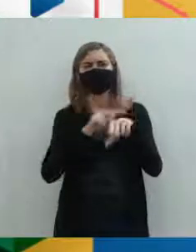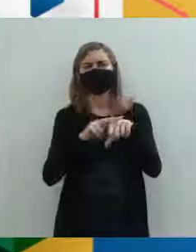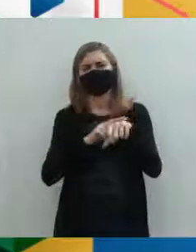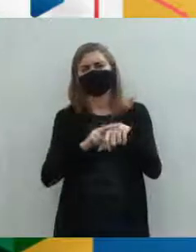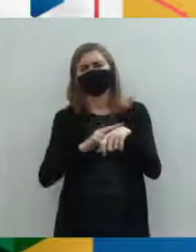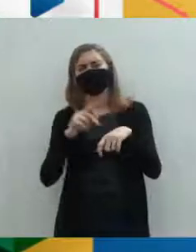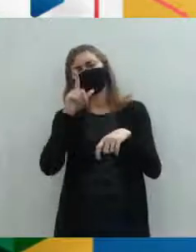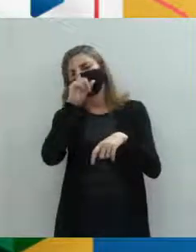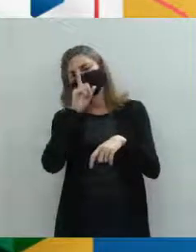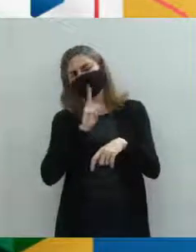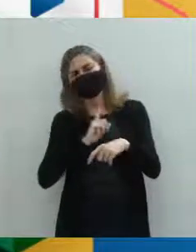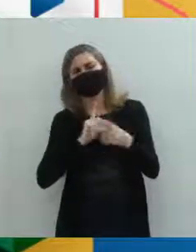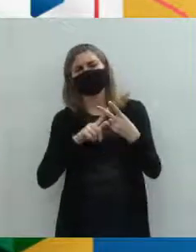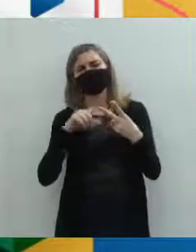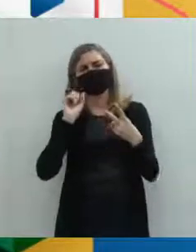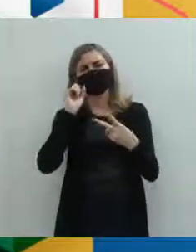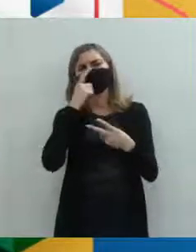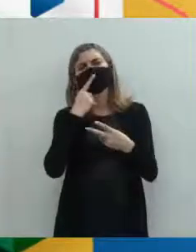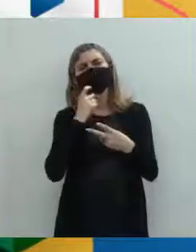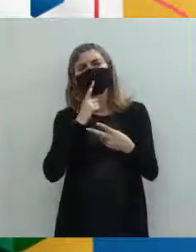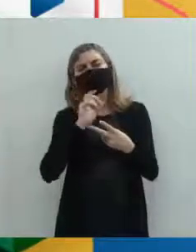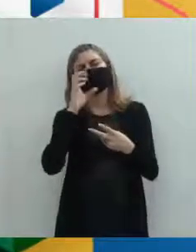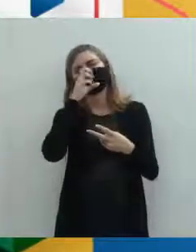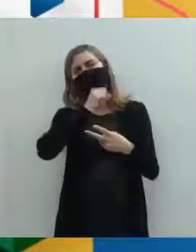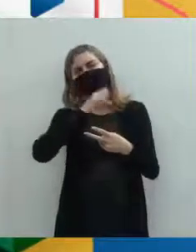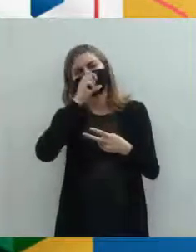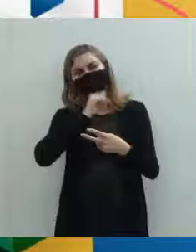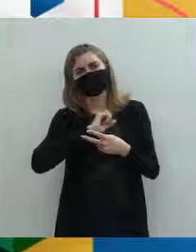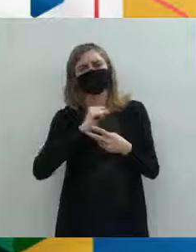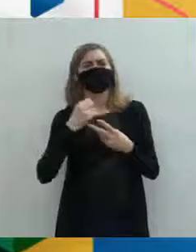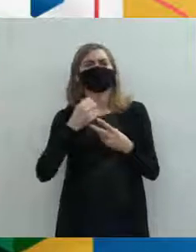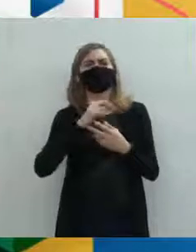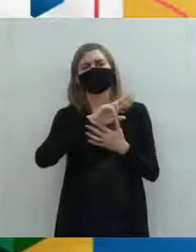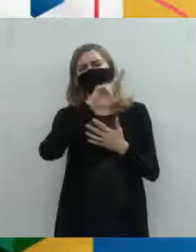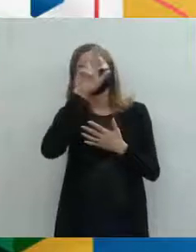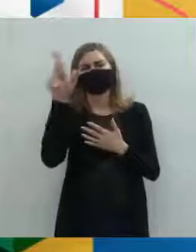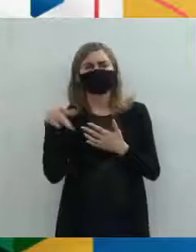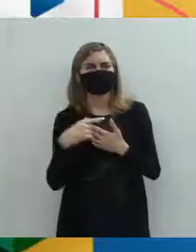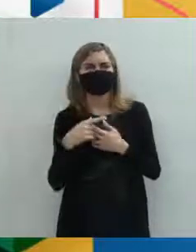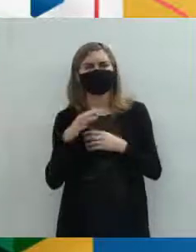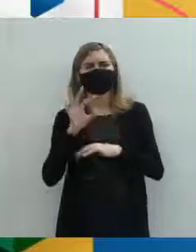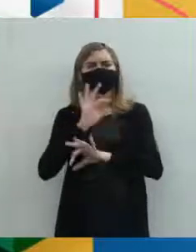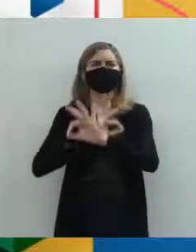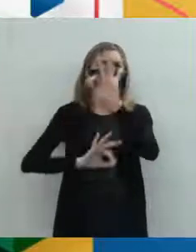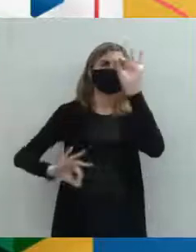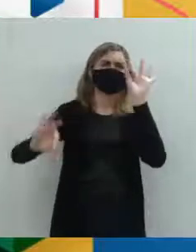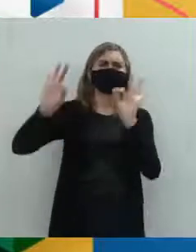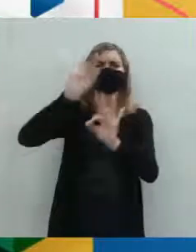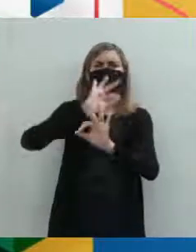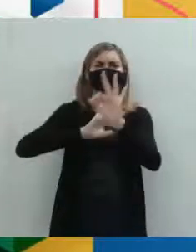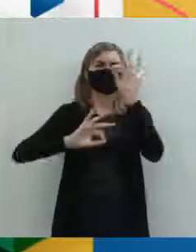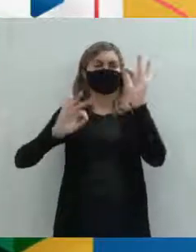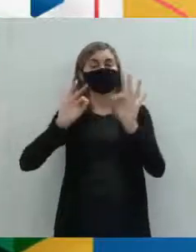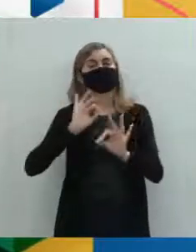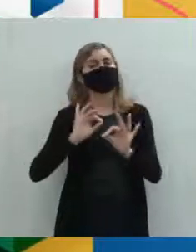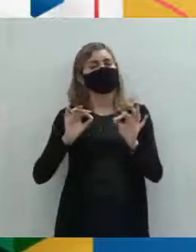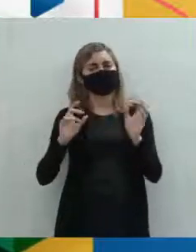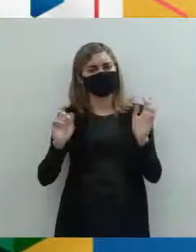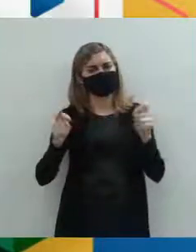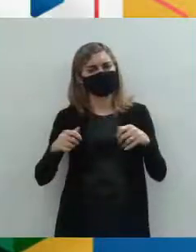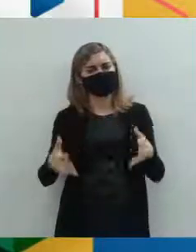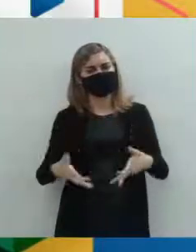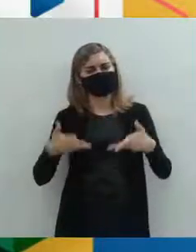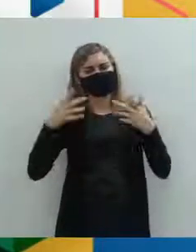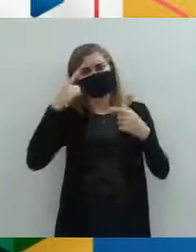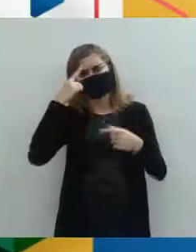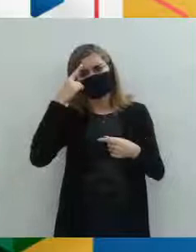verdes, amarelos, vermelhos, alaranjados. Essa nuance de tonalidades, esse degradê de tonalidades, é que vai dar a